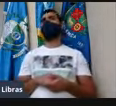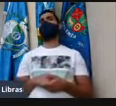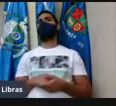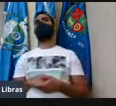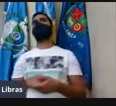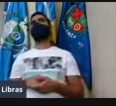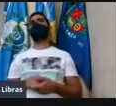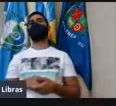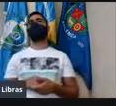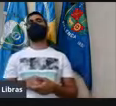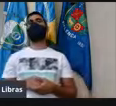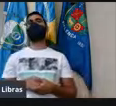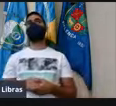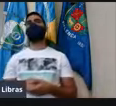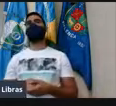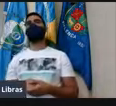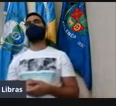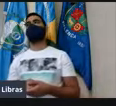aqui.